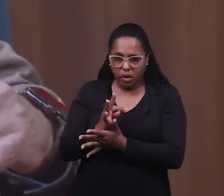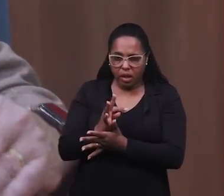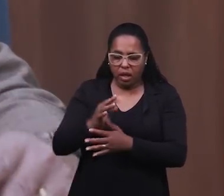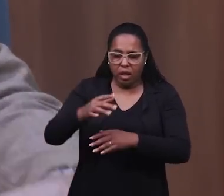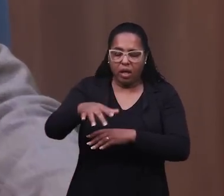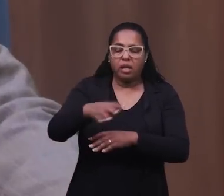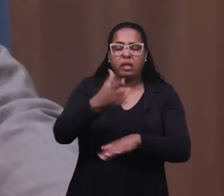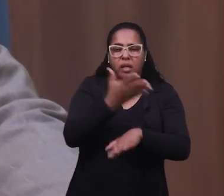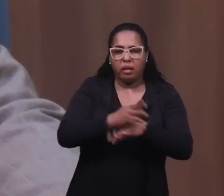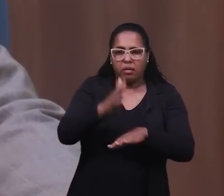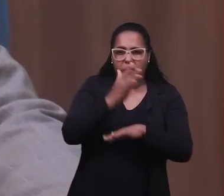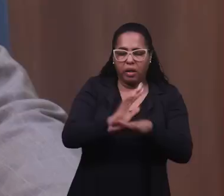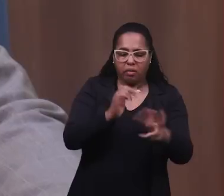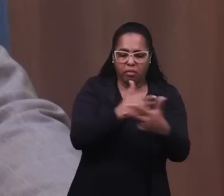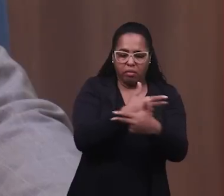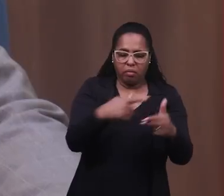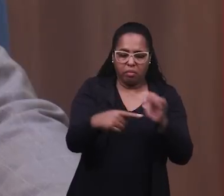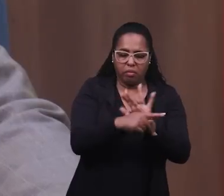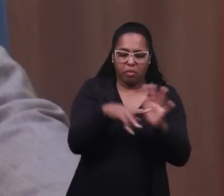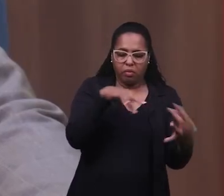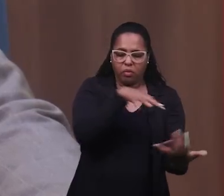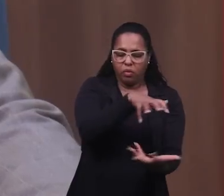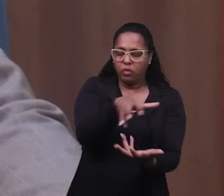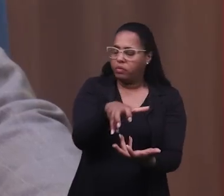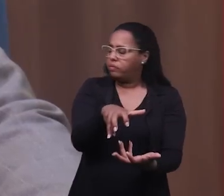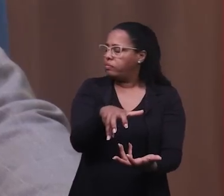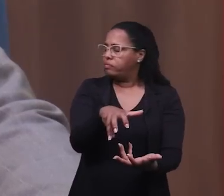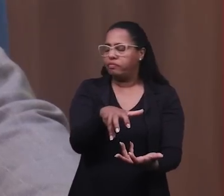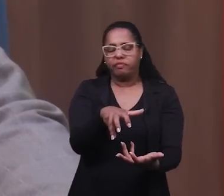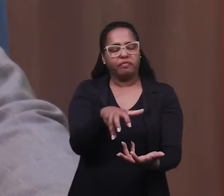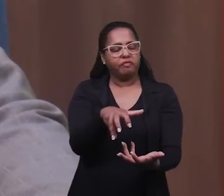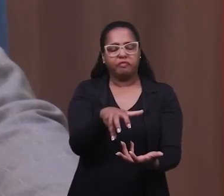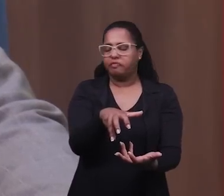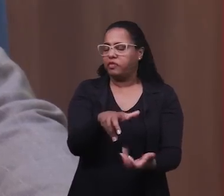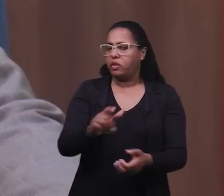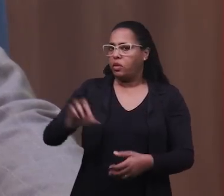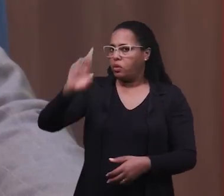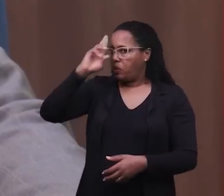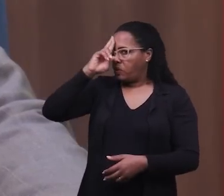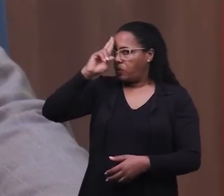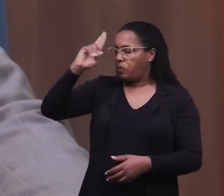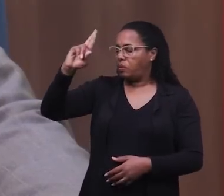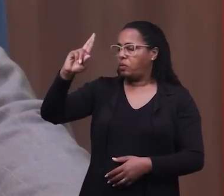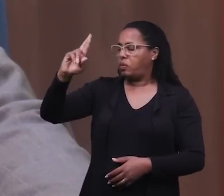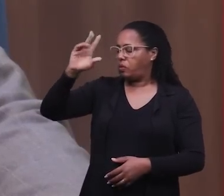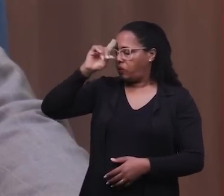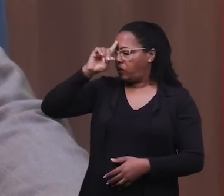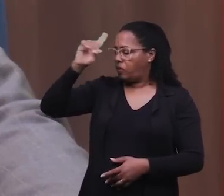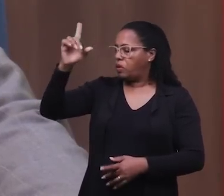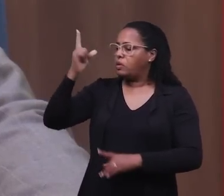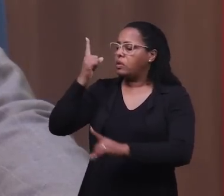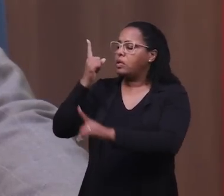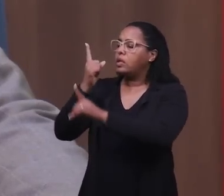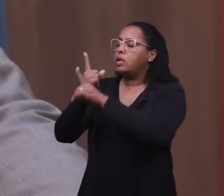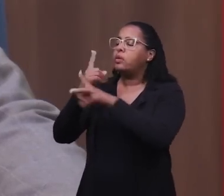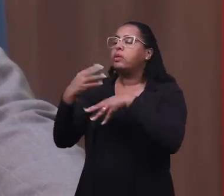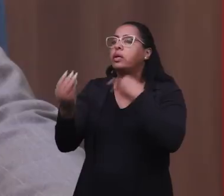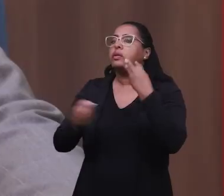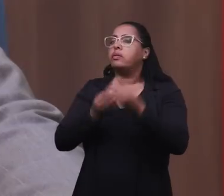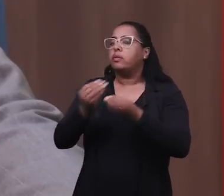muito menos nas práticas deste mundo. O Senhor Deus é